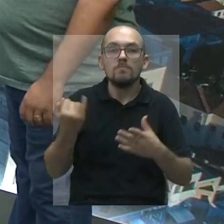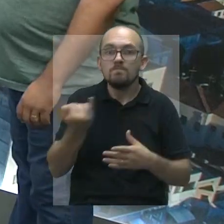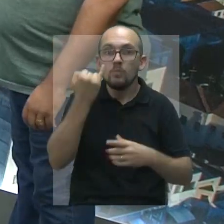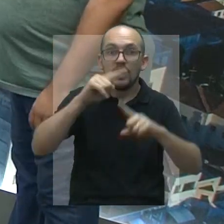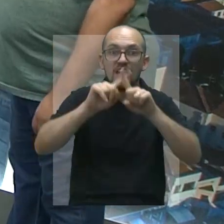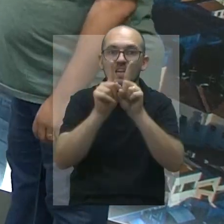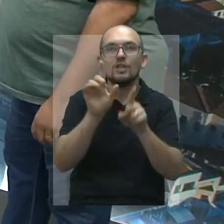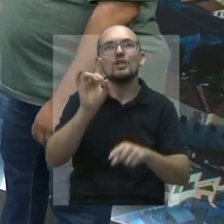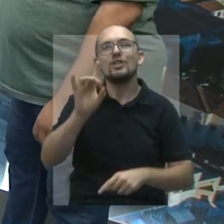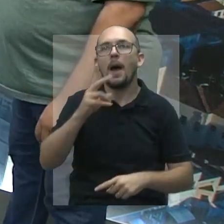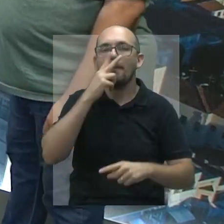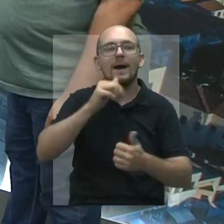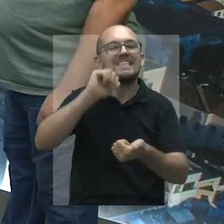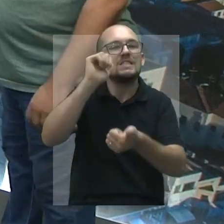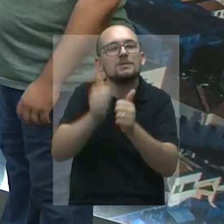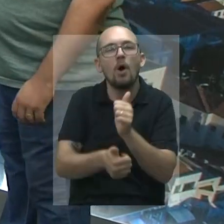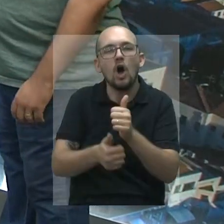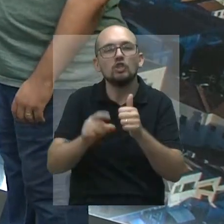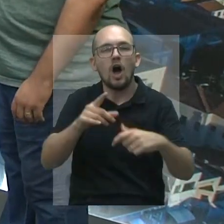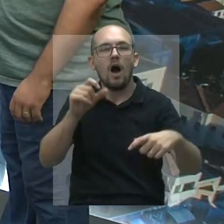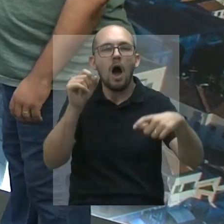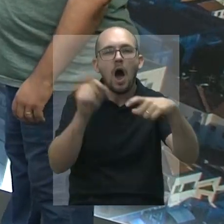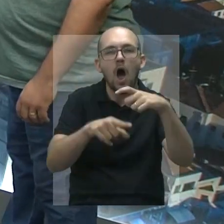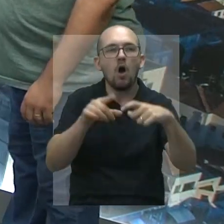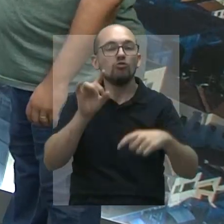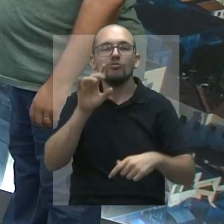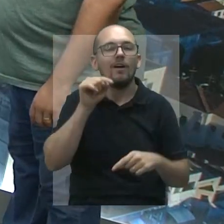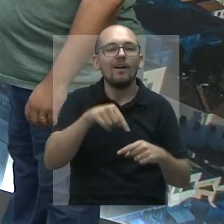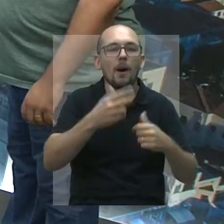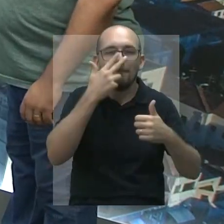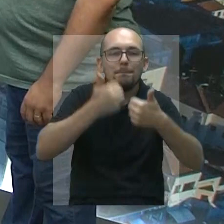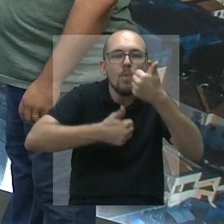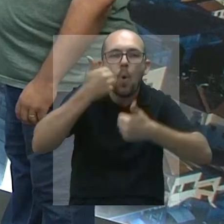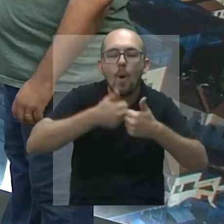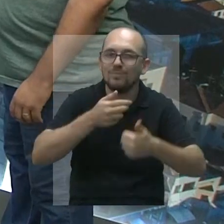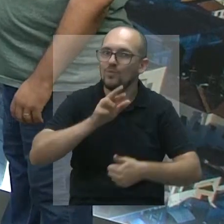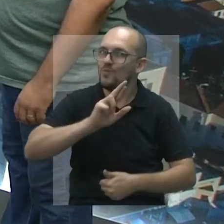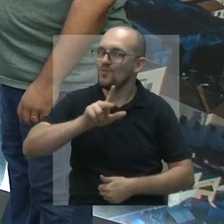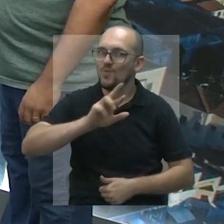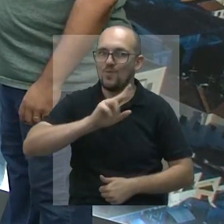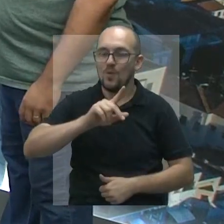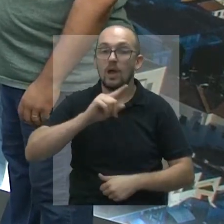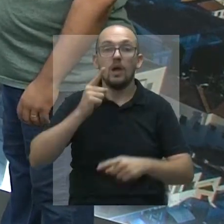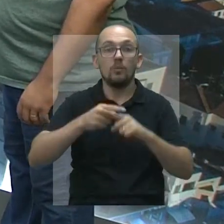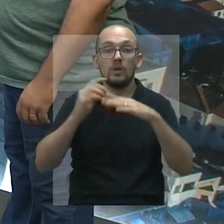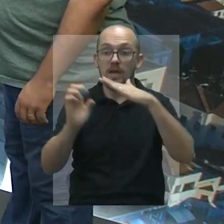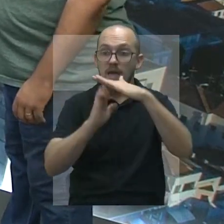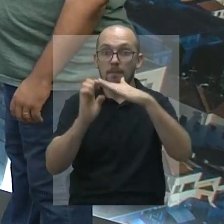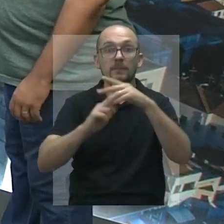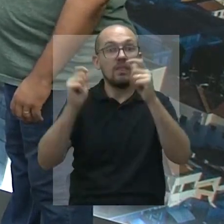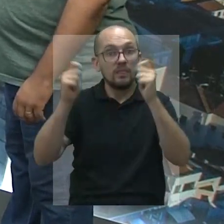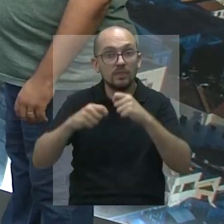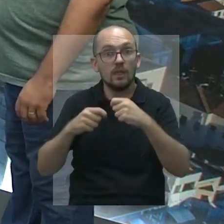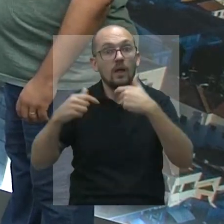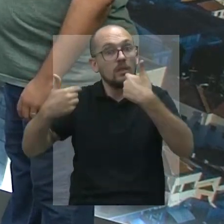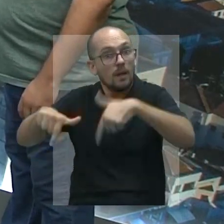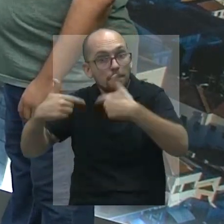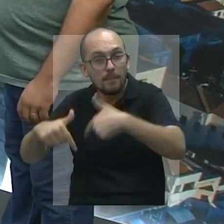não é só o esporte, não é, Rodrigo? O 15 é um clube, uma empresa que gera empregos, esses jogos